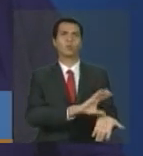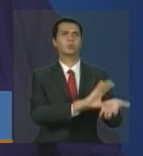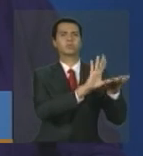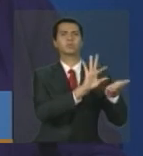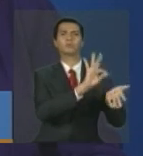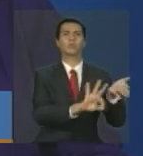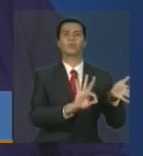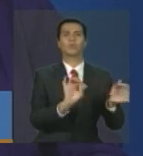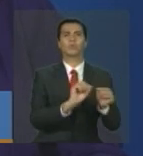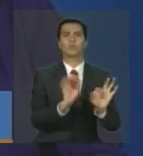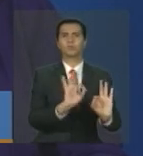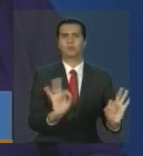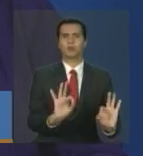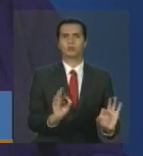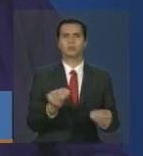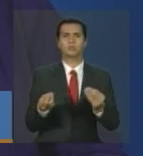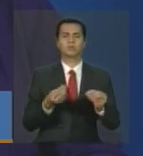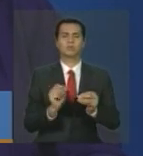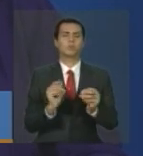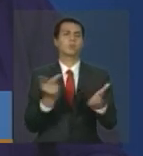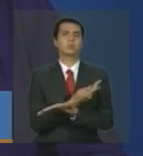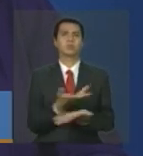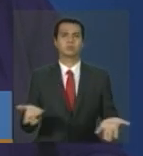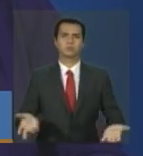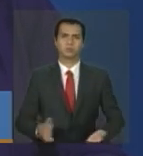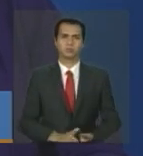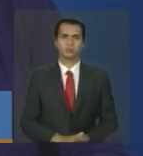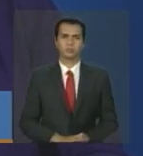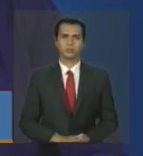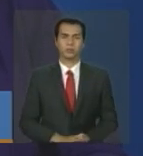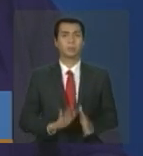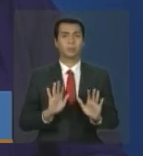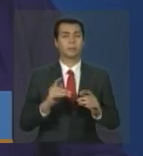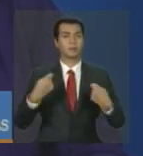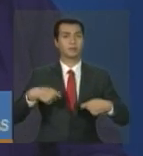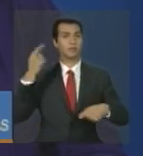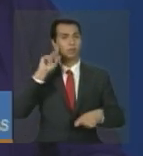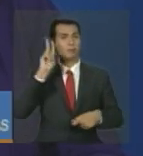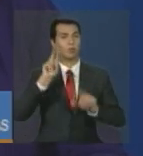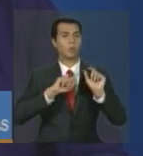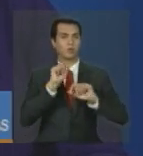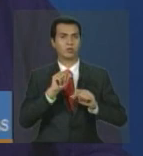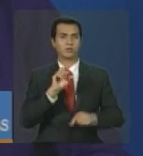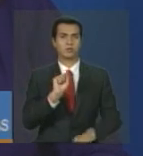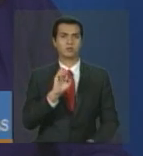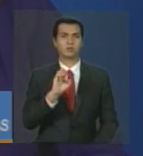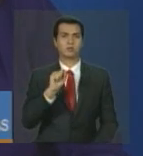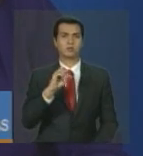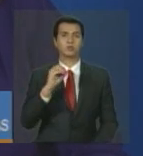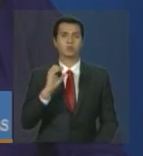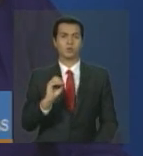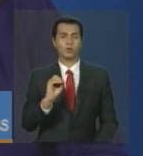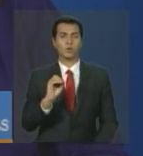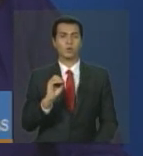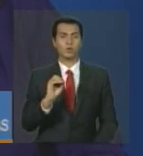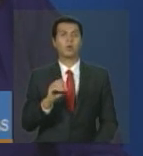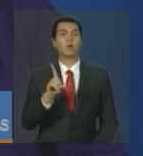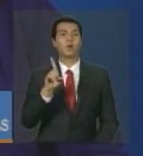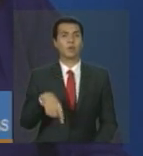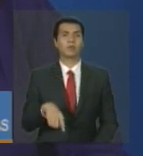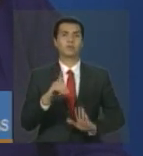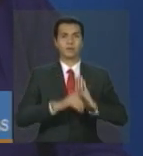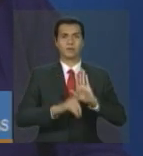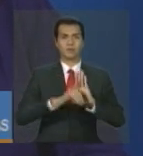lembrar que o Celso foi regulamentado por um decreto ou por um decreto do presidente Lula no ano